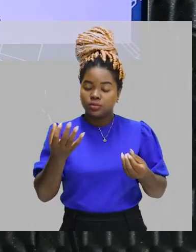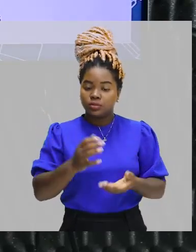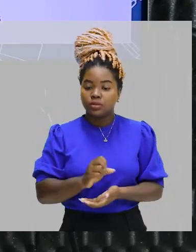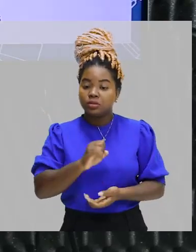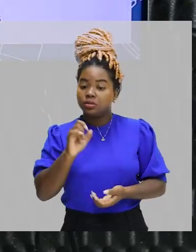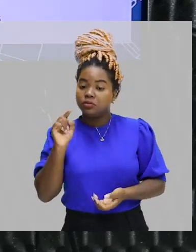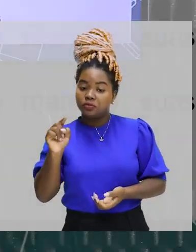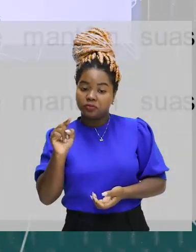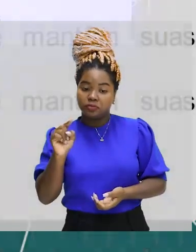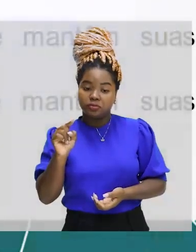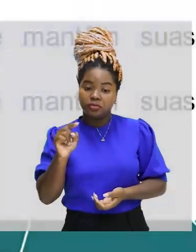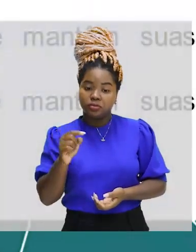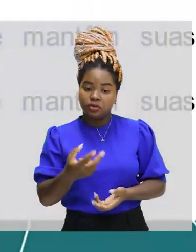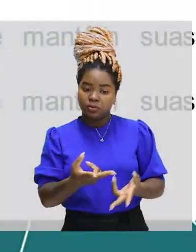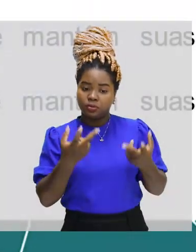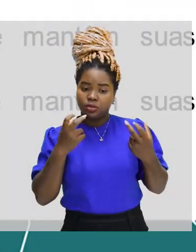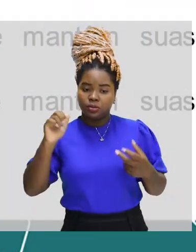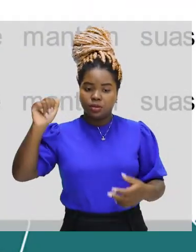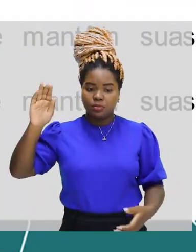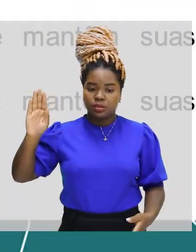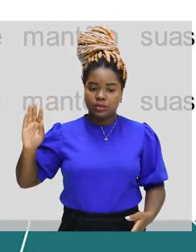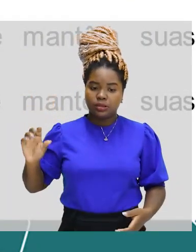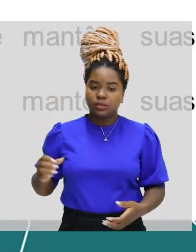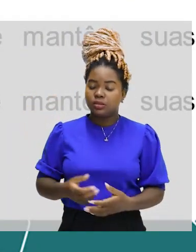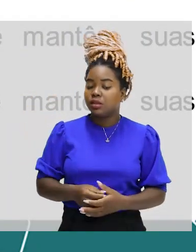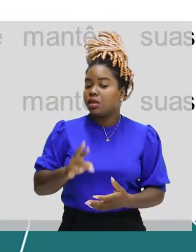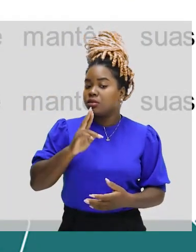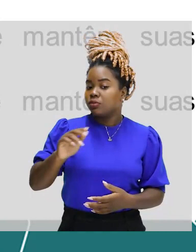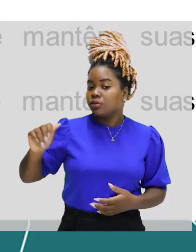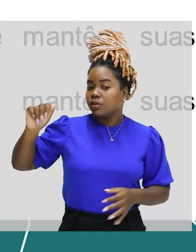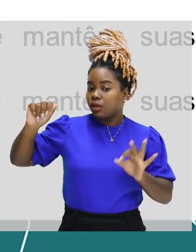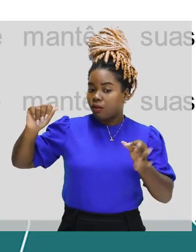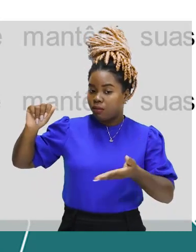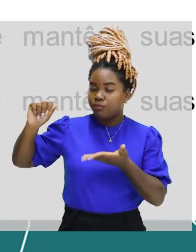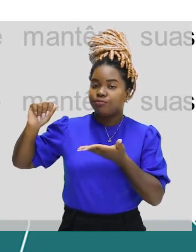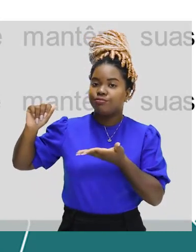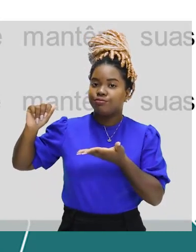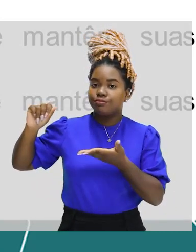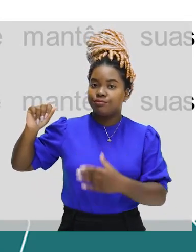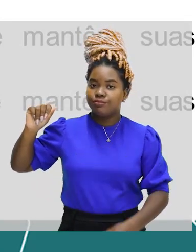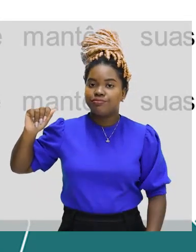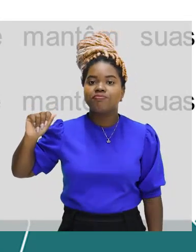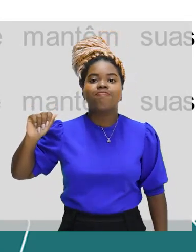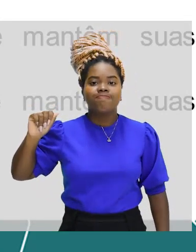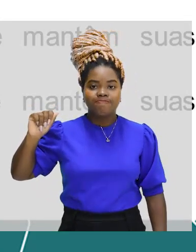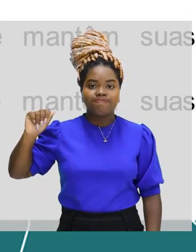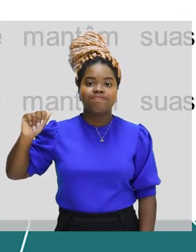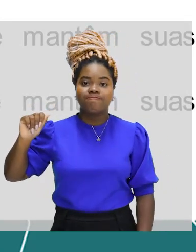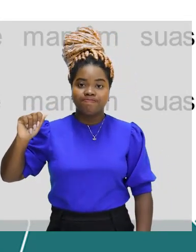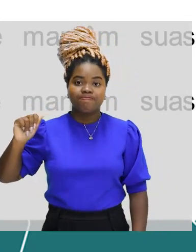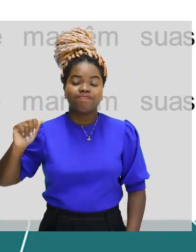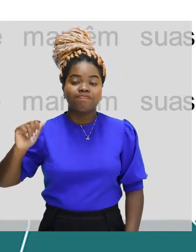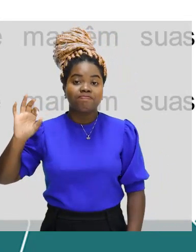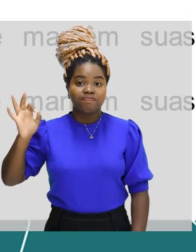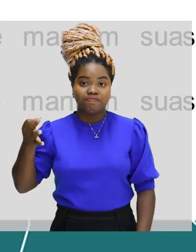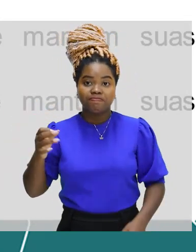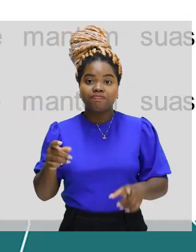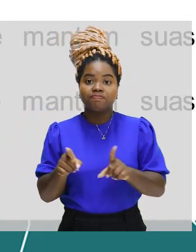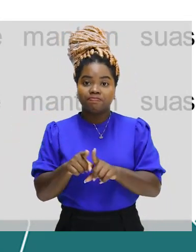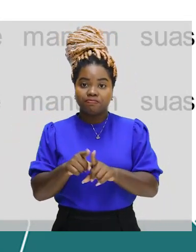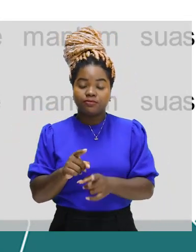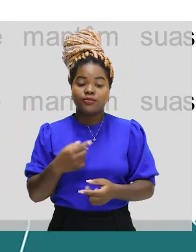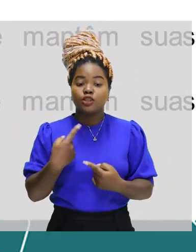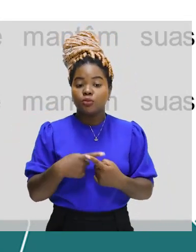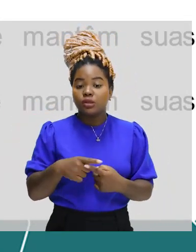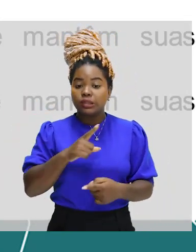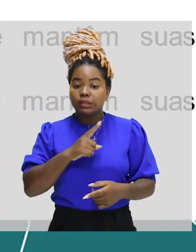você aqui analisou a questão e disse que a letra A está correta, certo? Então, você acertou. Eles vai manter as